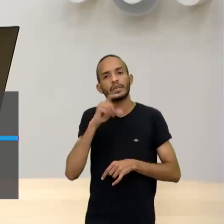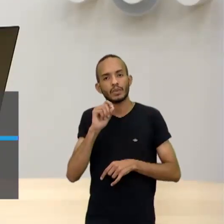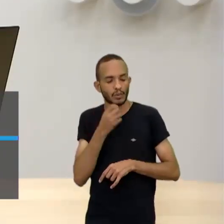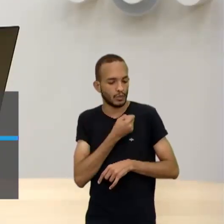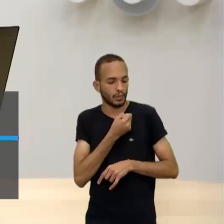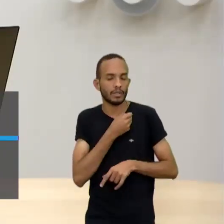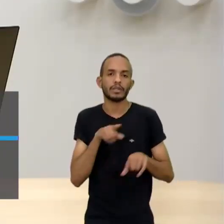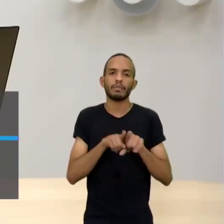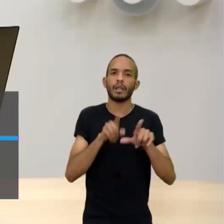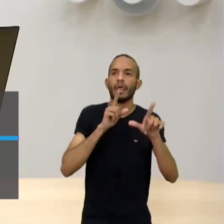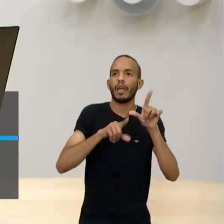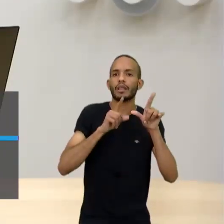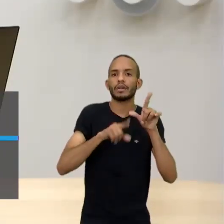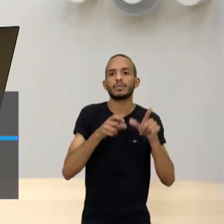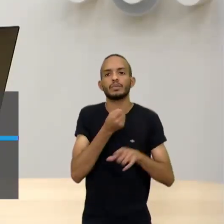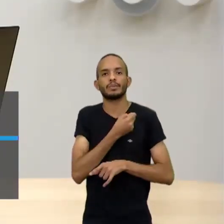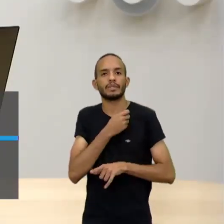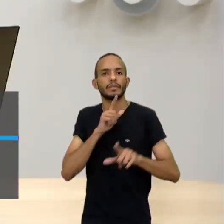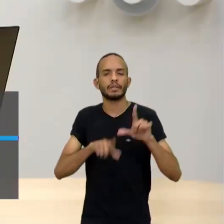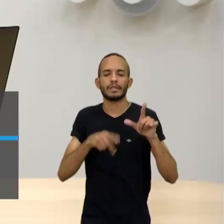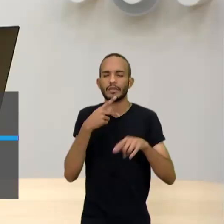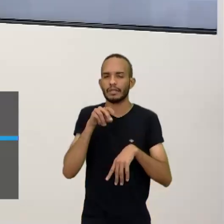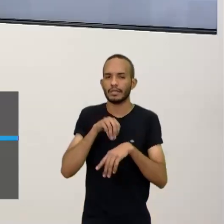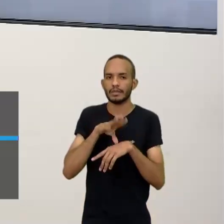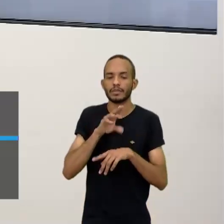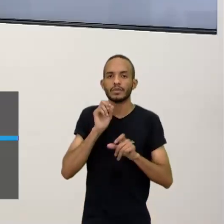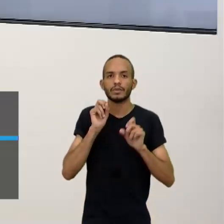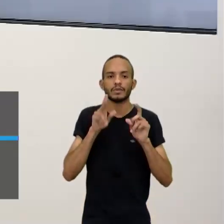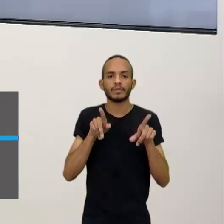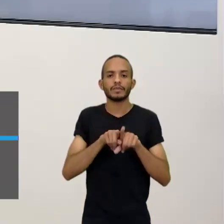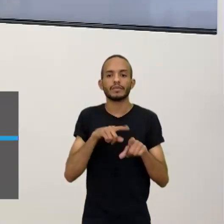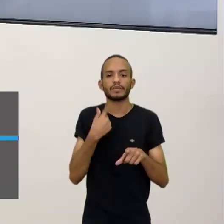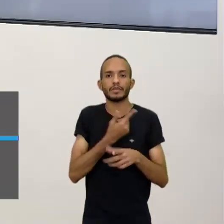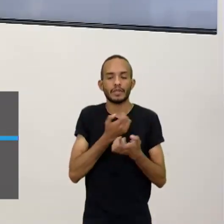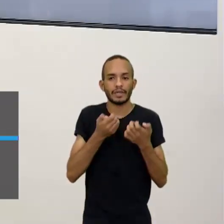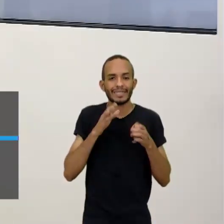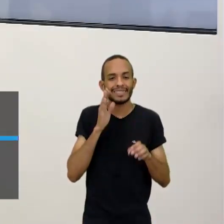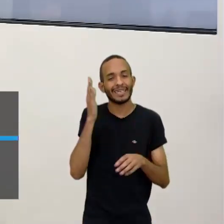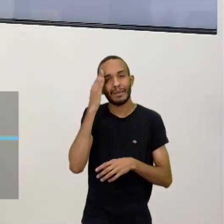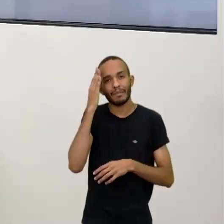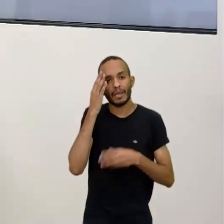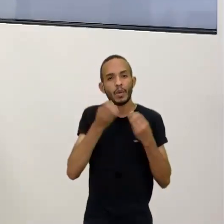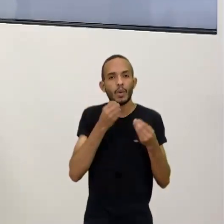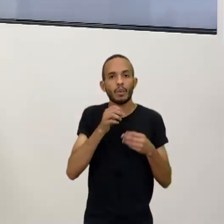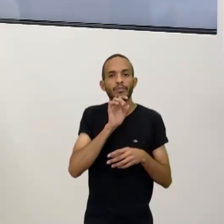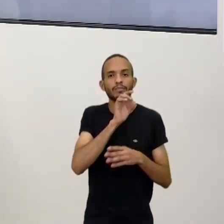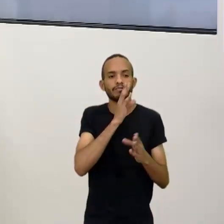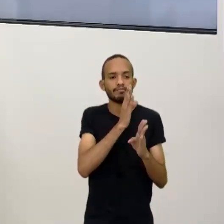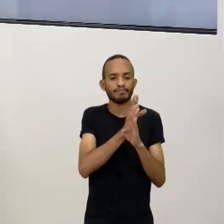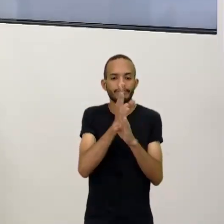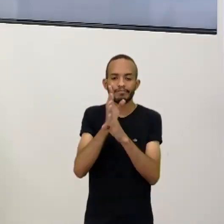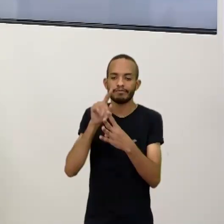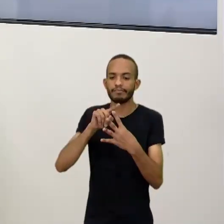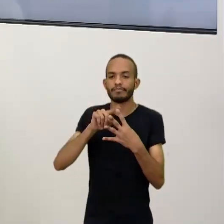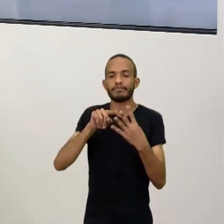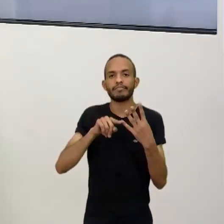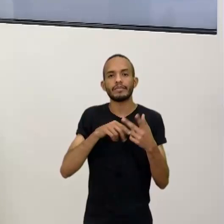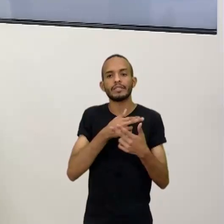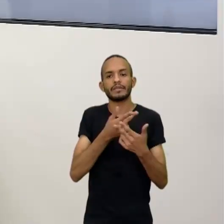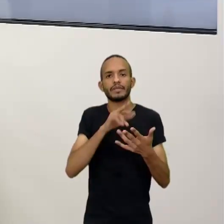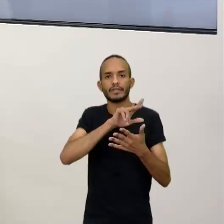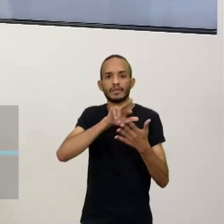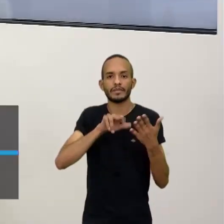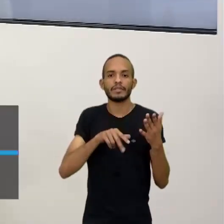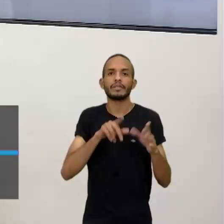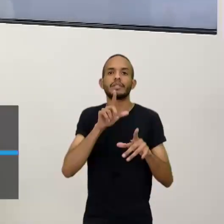um número e uma letra. Isso. Essa é a dica. Essa é a dica. Então, a gente quer saber cada letra, tem que achar uma por uma. Porque se a gente tem mais de uma letra, vira